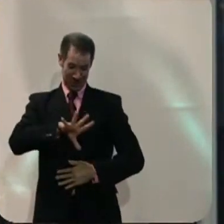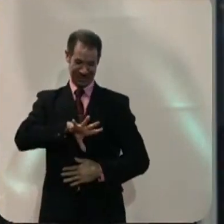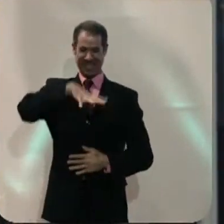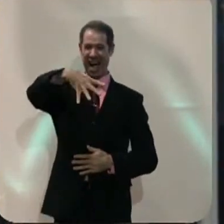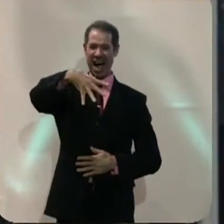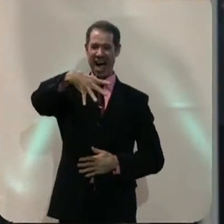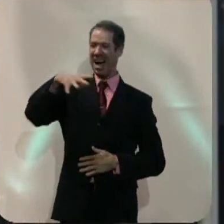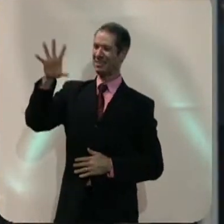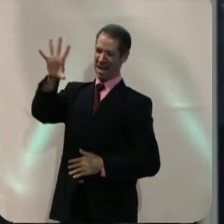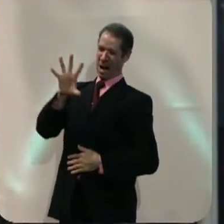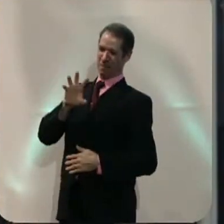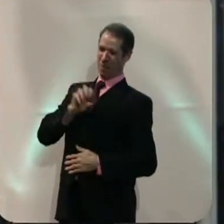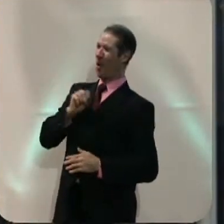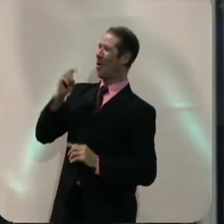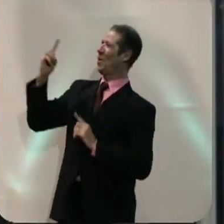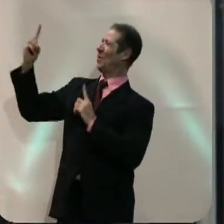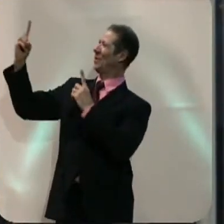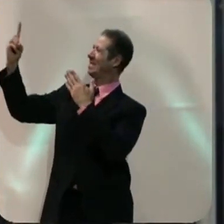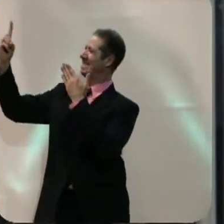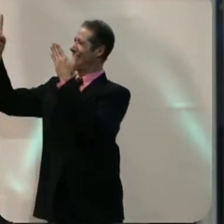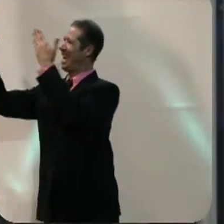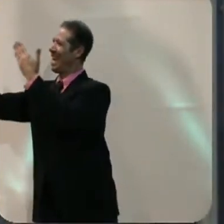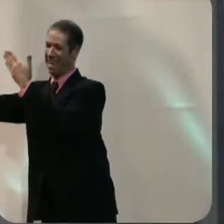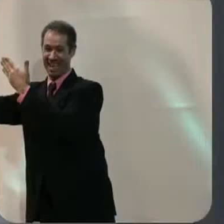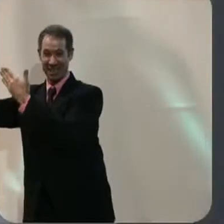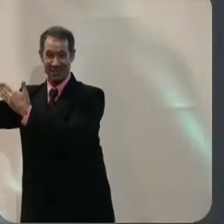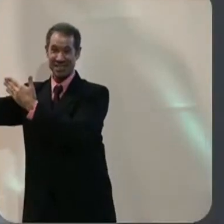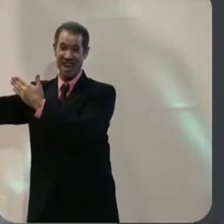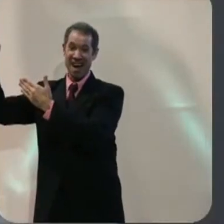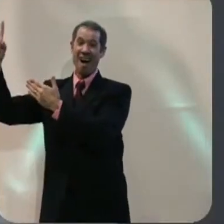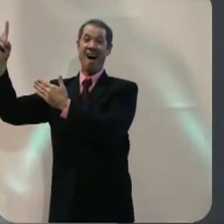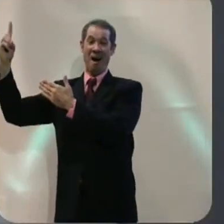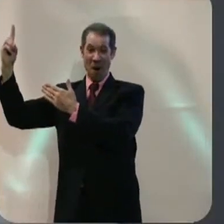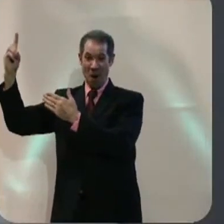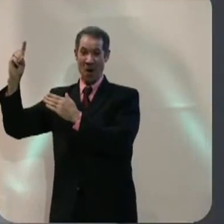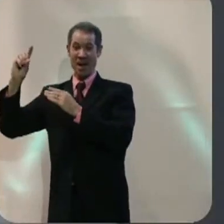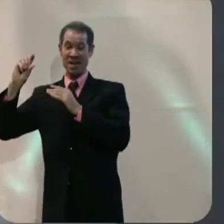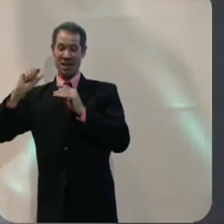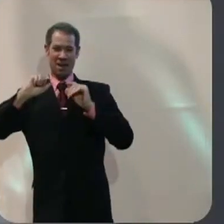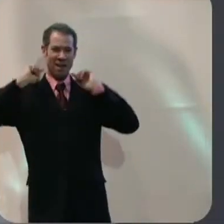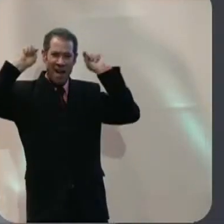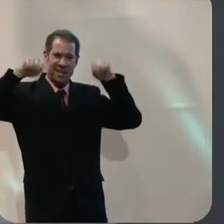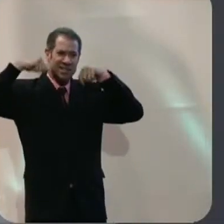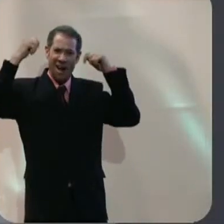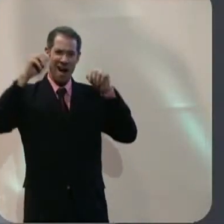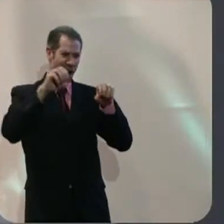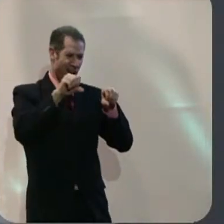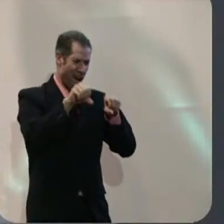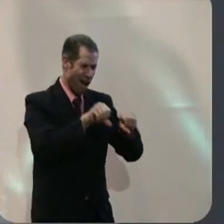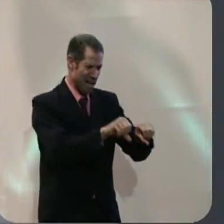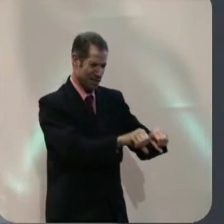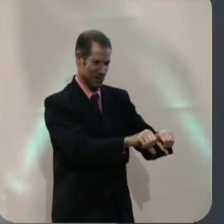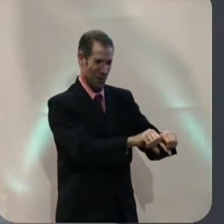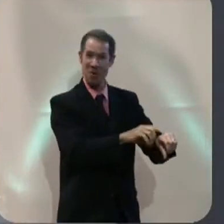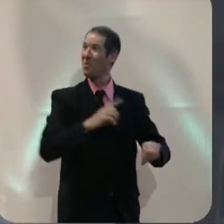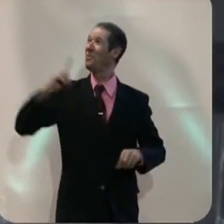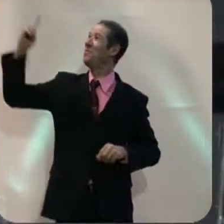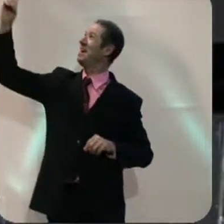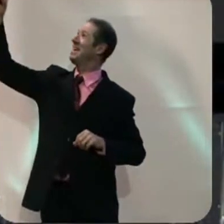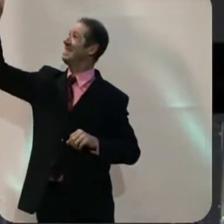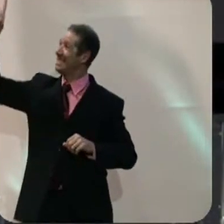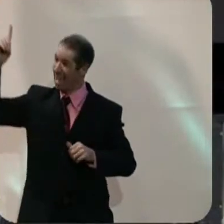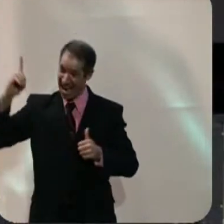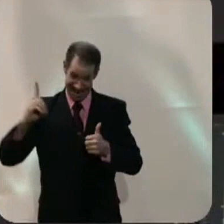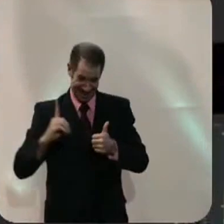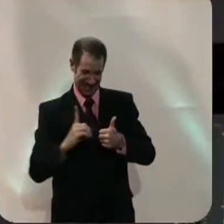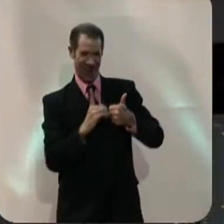infinito e ousado amor de Deus, oh, que deixa as